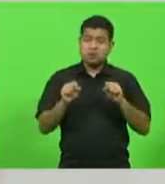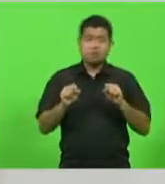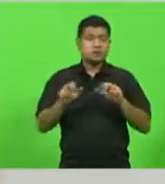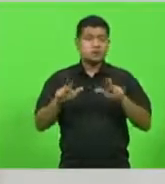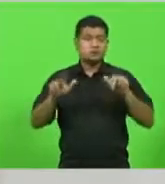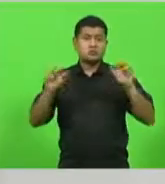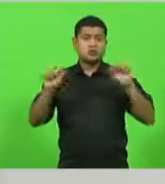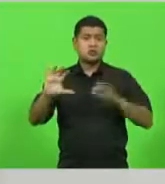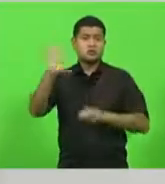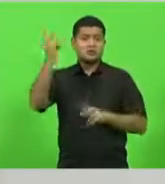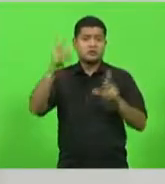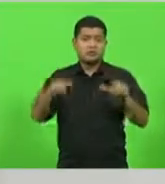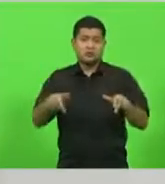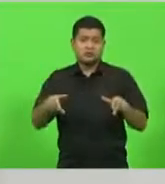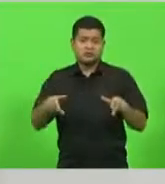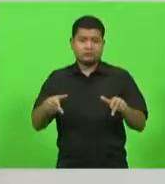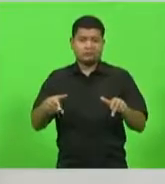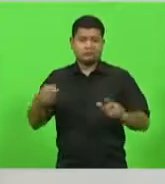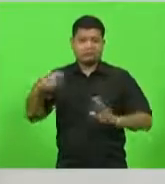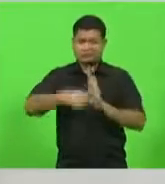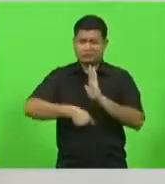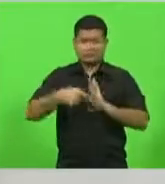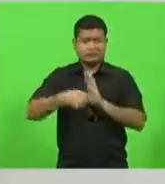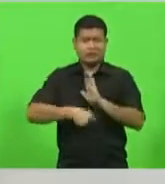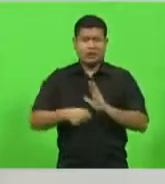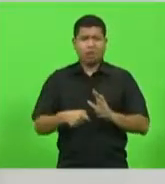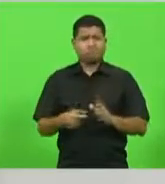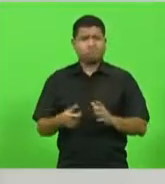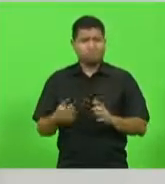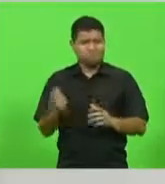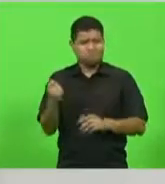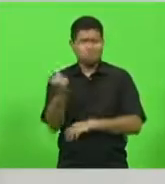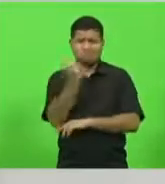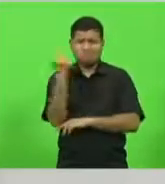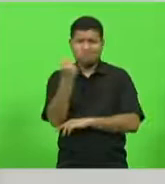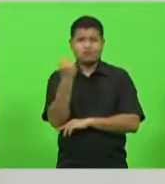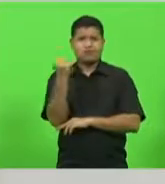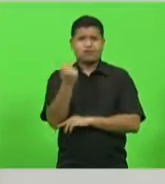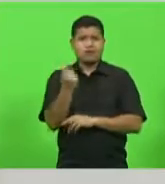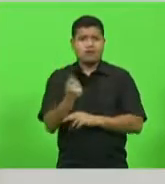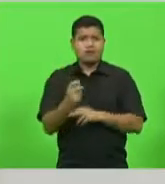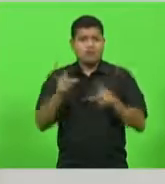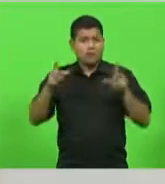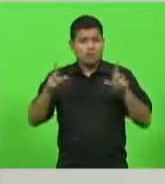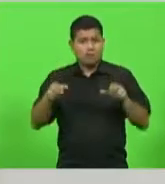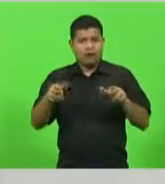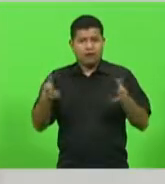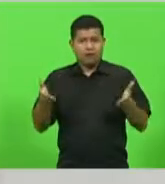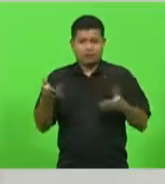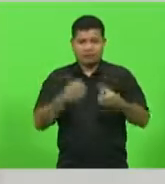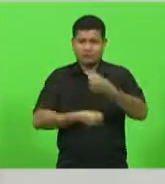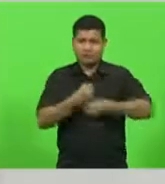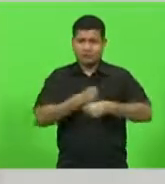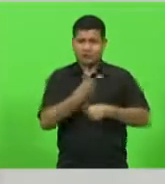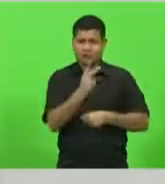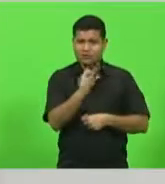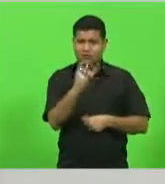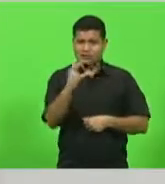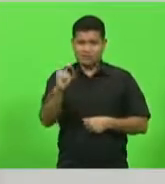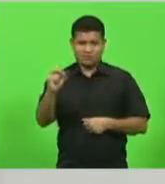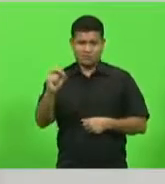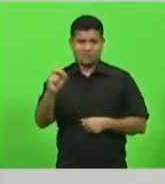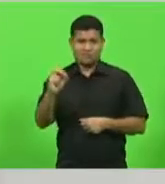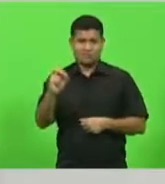enfrentado tão graves quanto os colocados em nosso caminho ao longo do último ano.